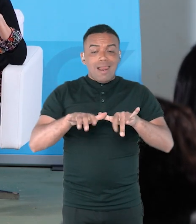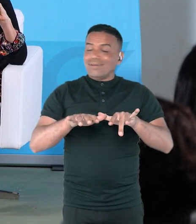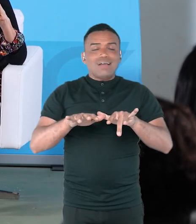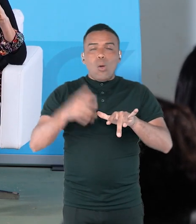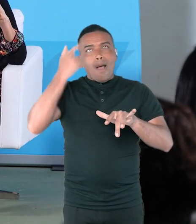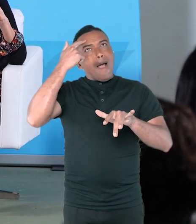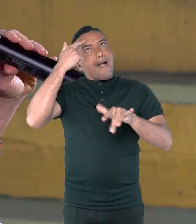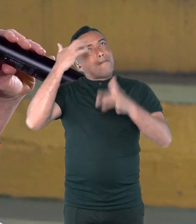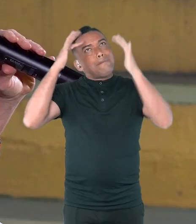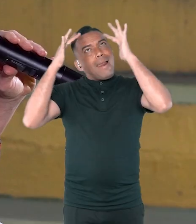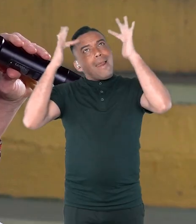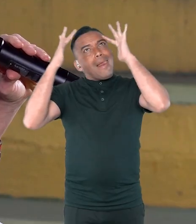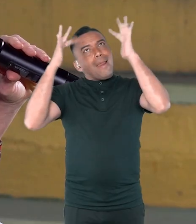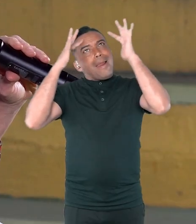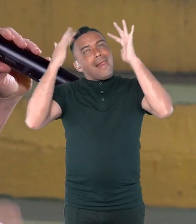nesse teclado aqui. Ó.